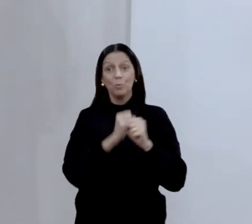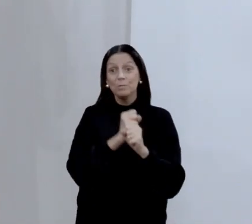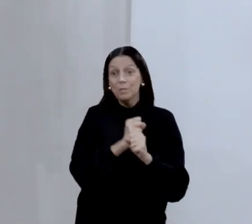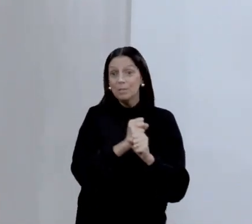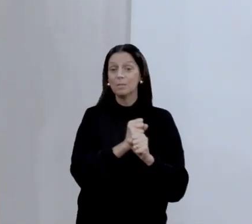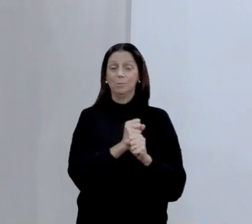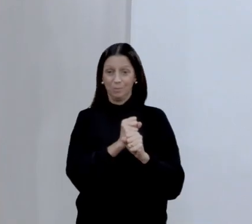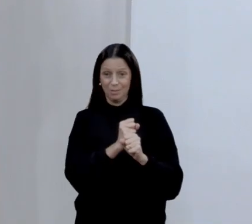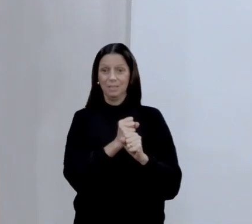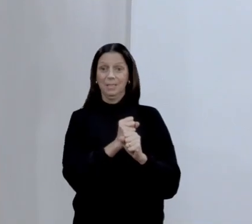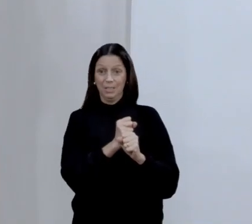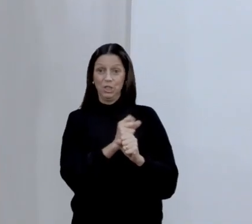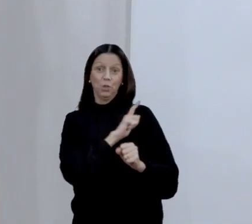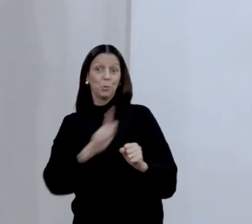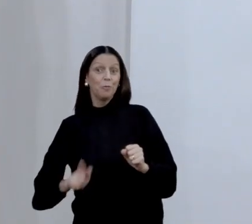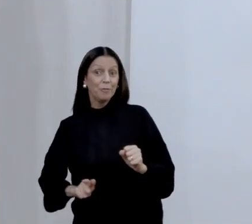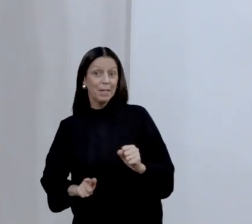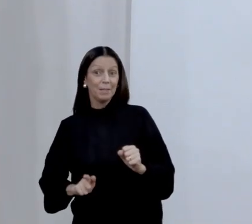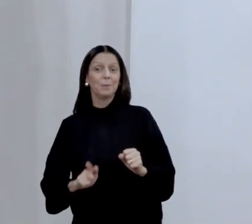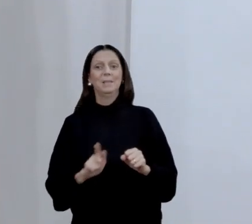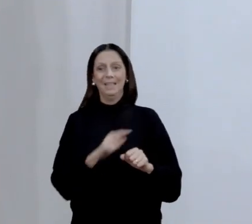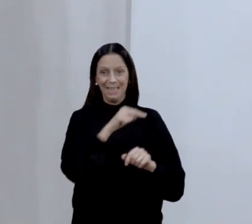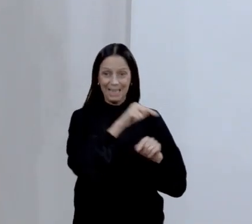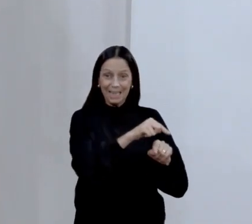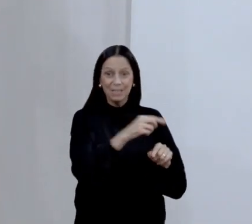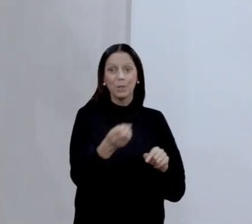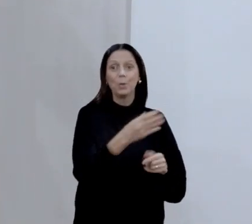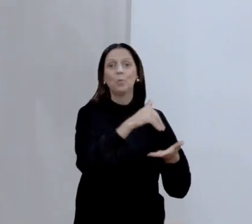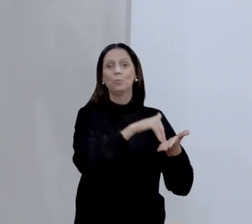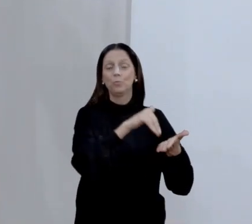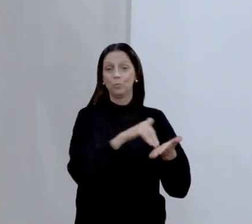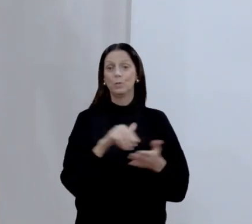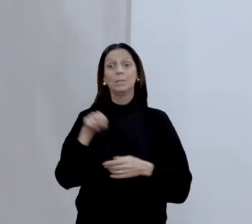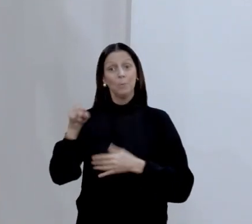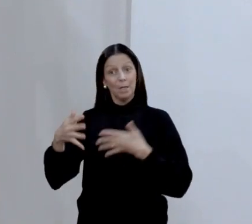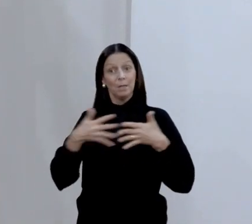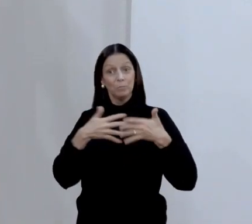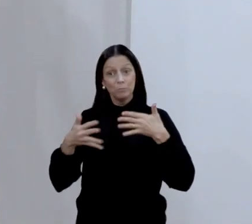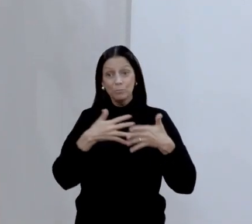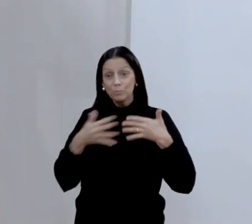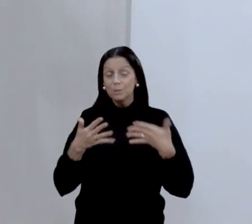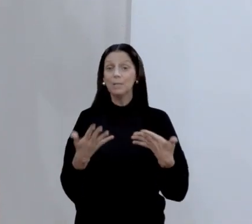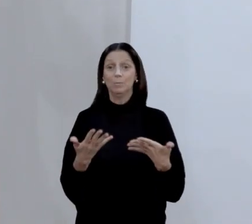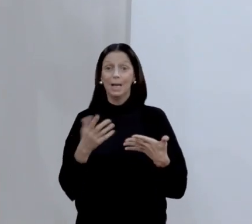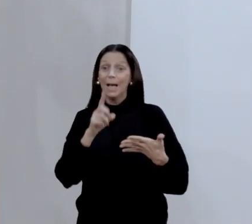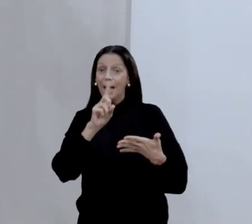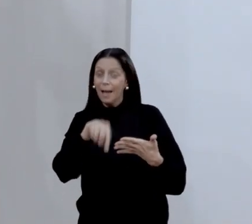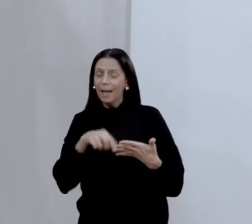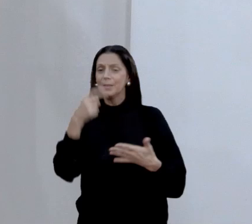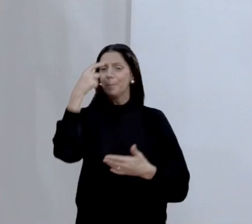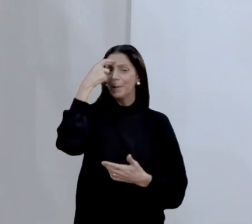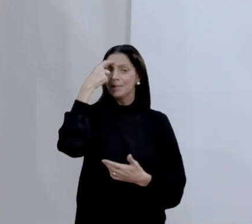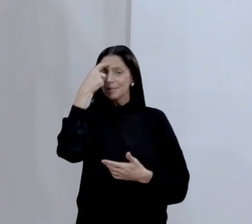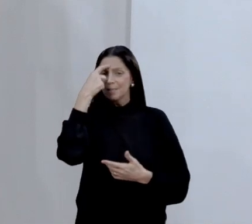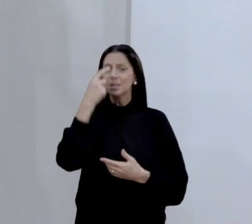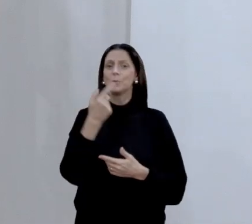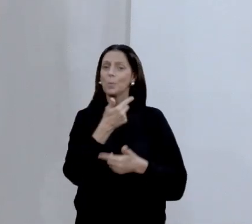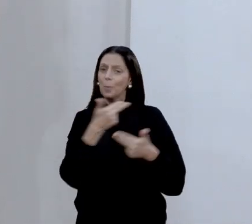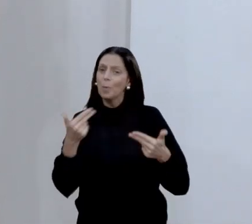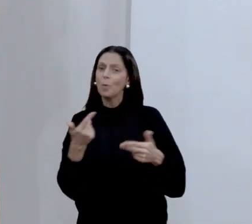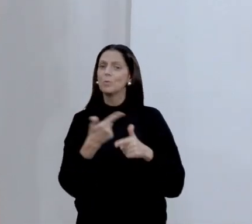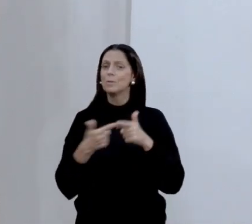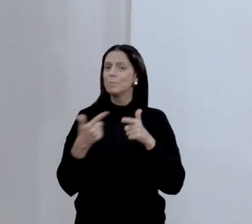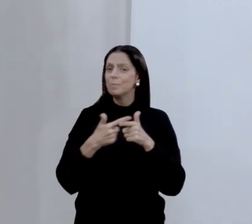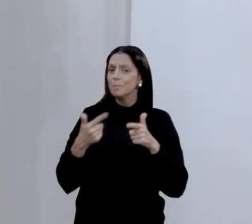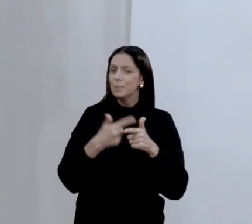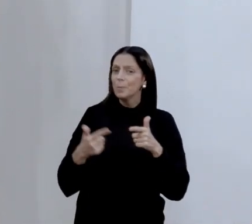Então, vamos começar a olhar para o transporte coletivo com a importância que ele tem. Ele é solução para o problema de mobilidade, assim como o corredor de ônibus foi solução para o